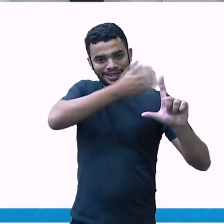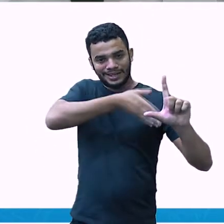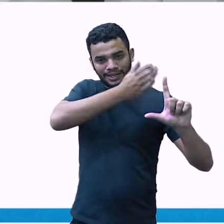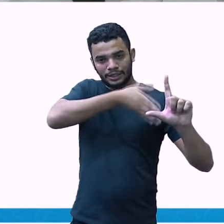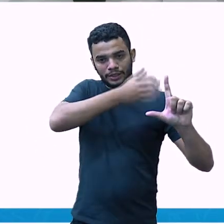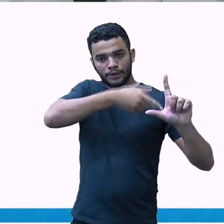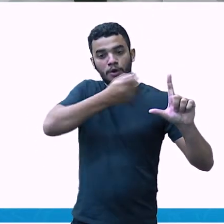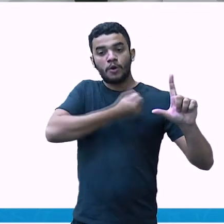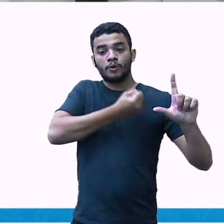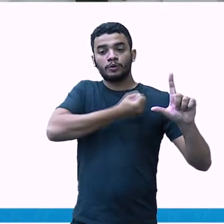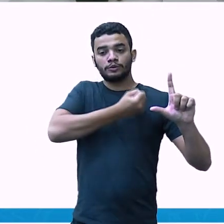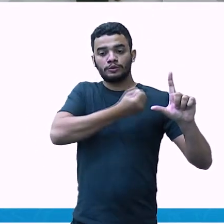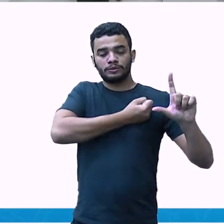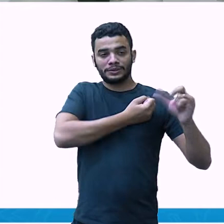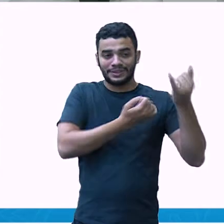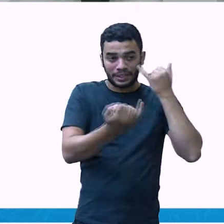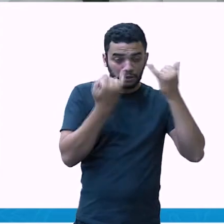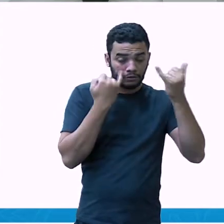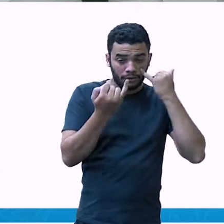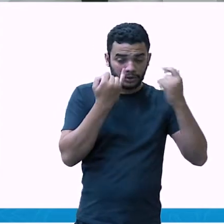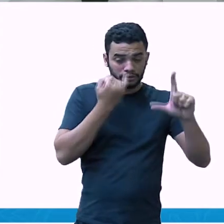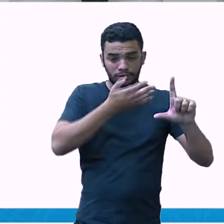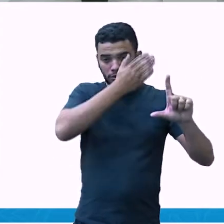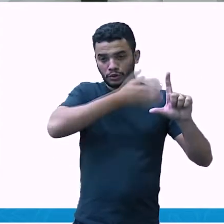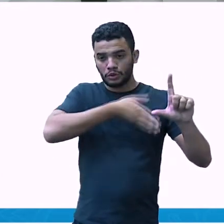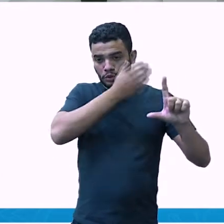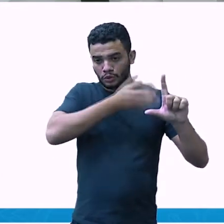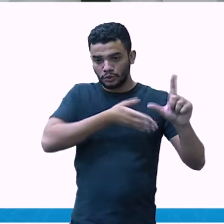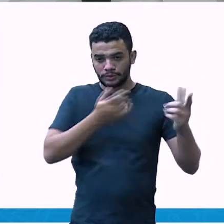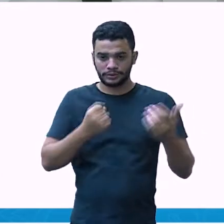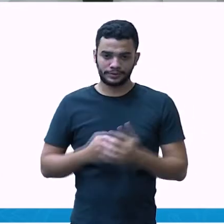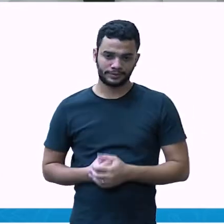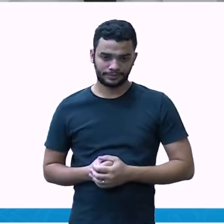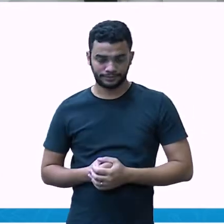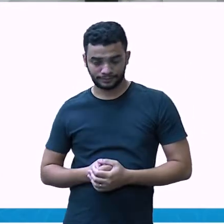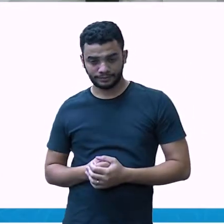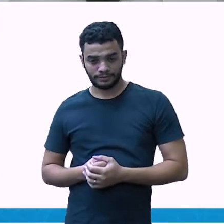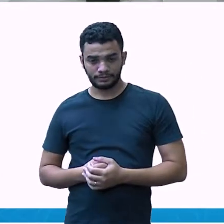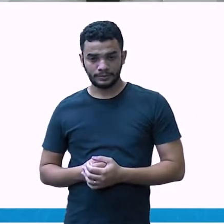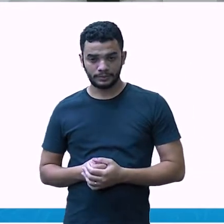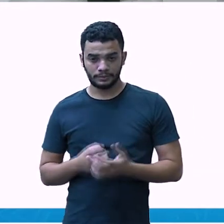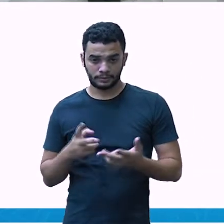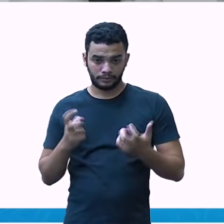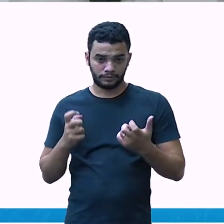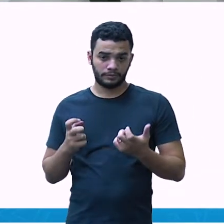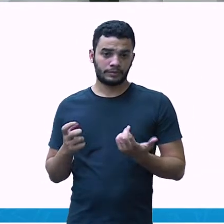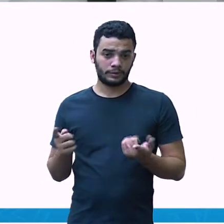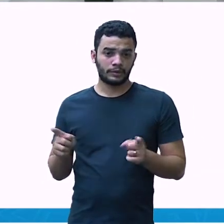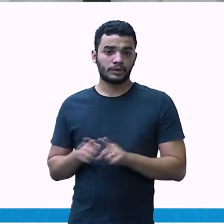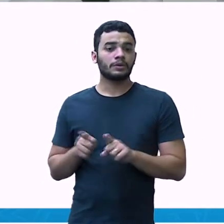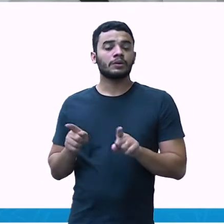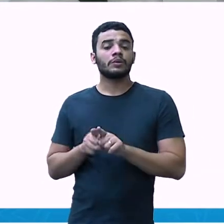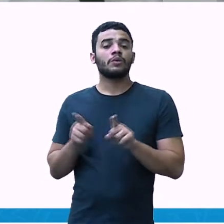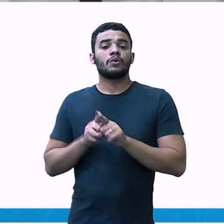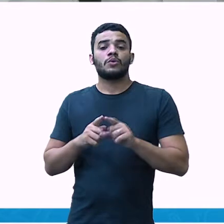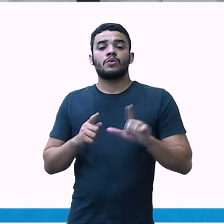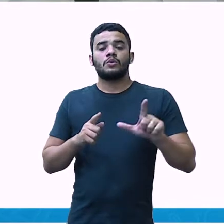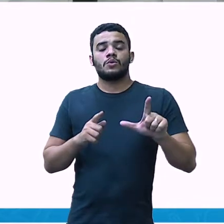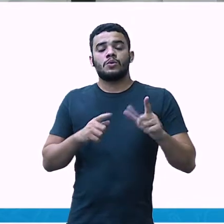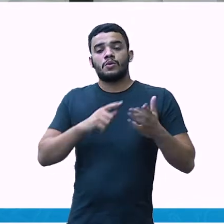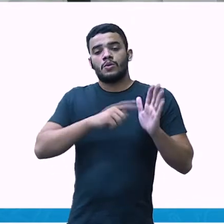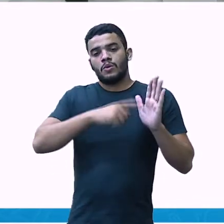nós temos aqui um gráfico de colunas verticais.